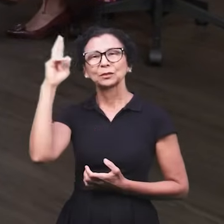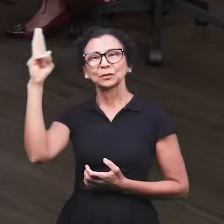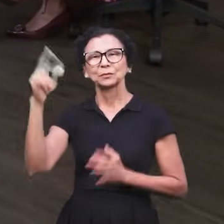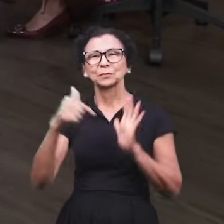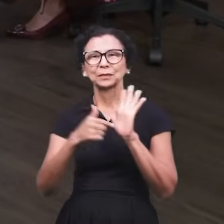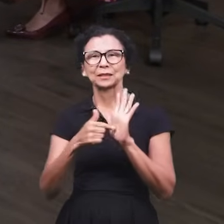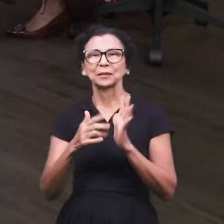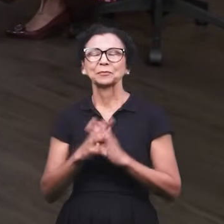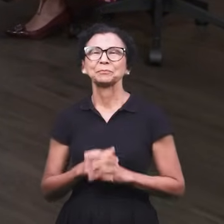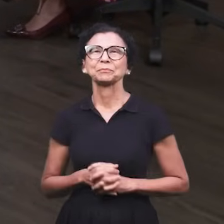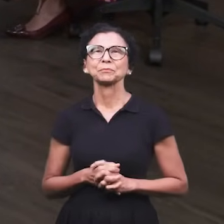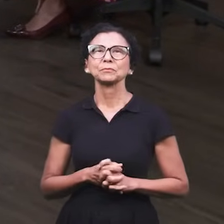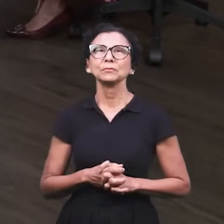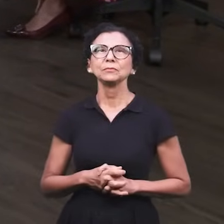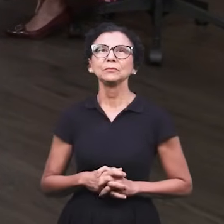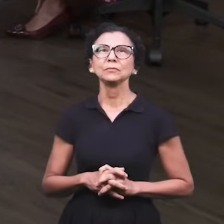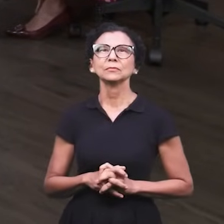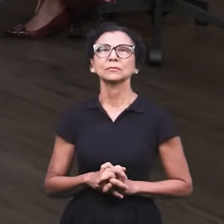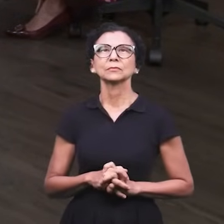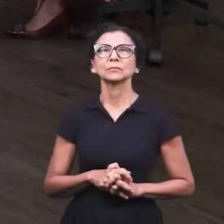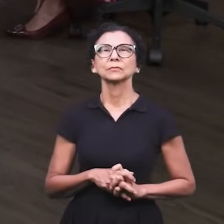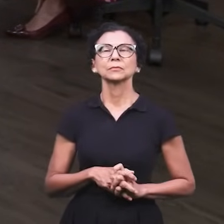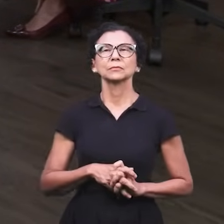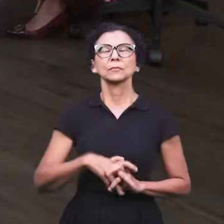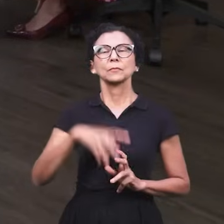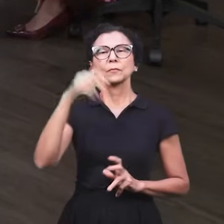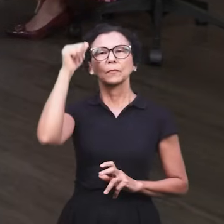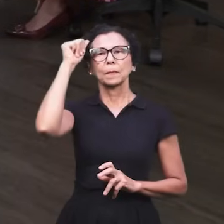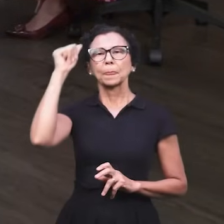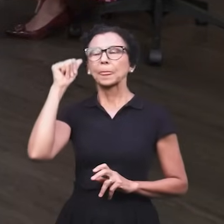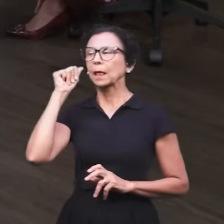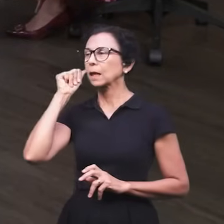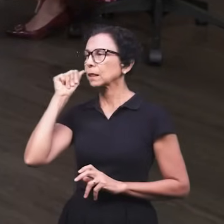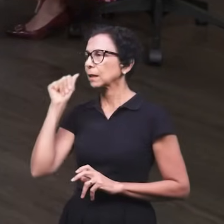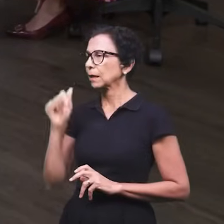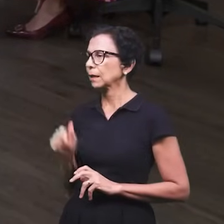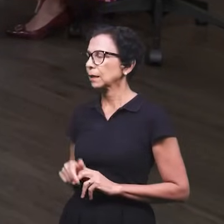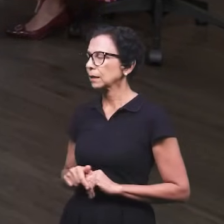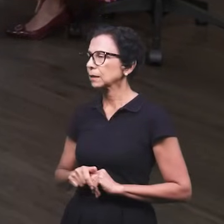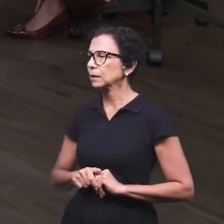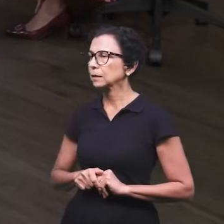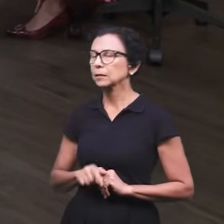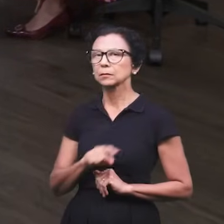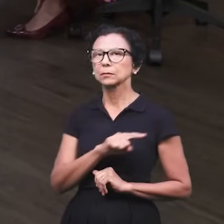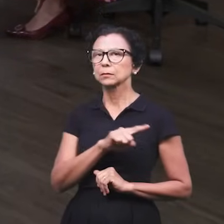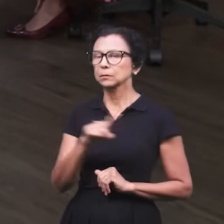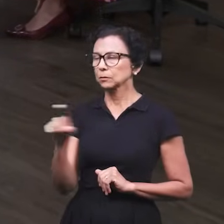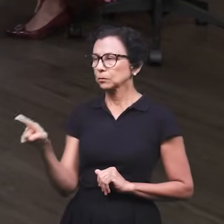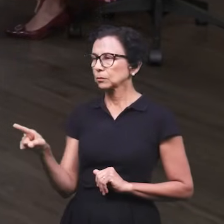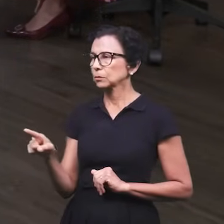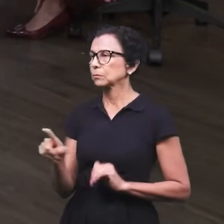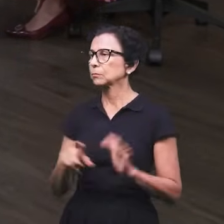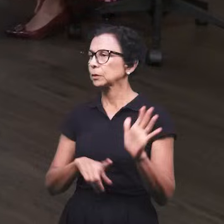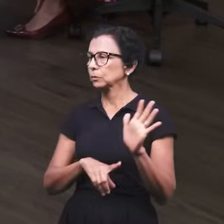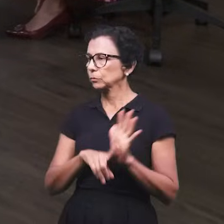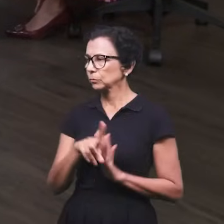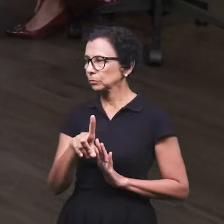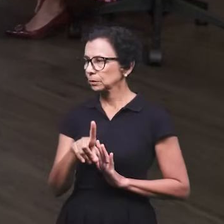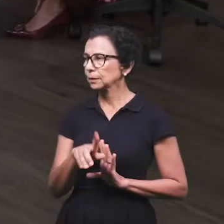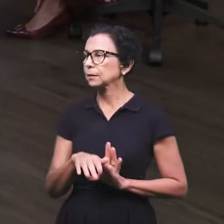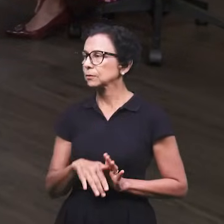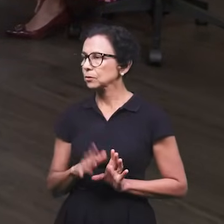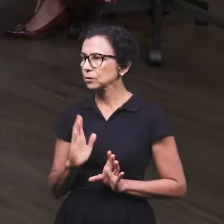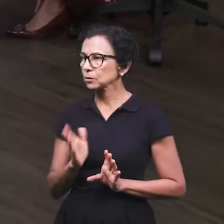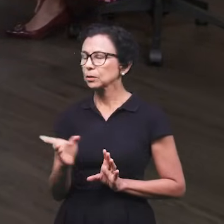Senhor. Andréia, eu acredito que os nossos jovens aqui, os que enviaram as perguntas, todos